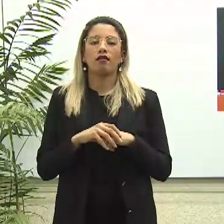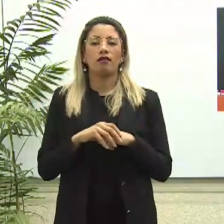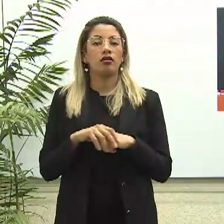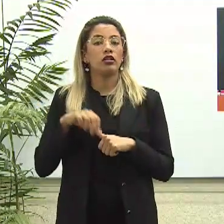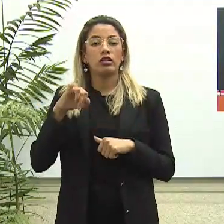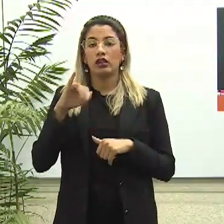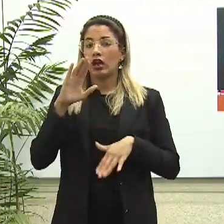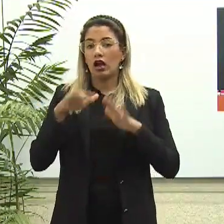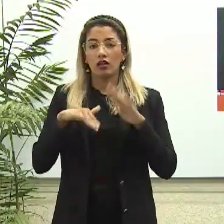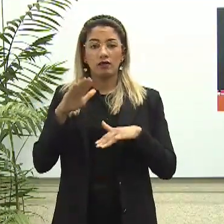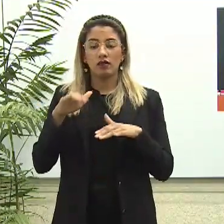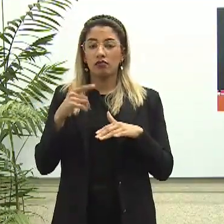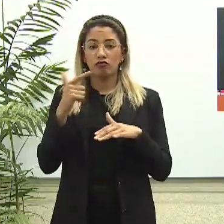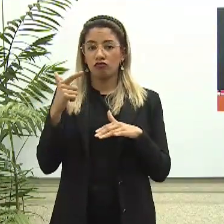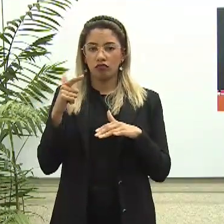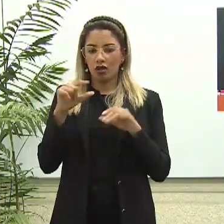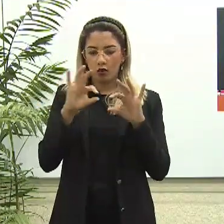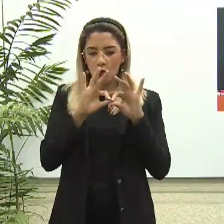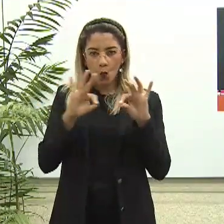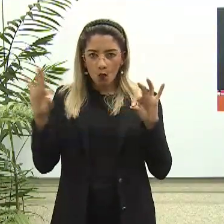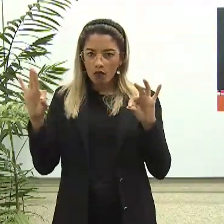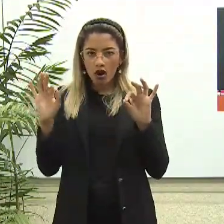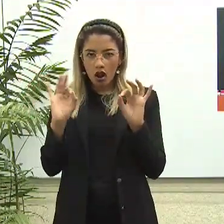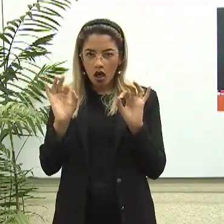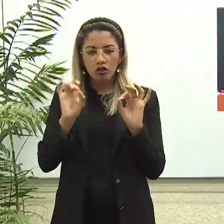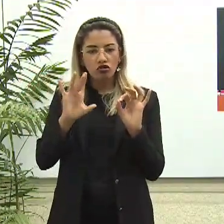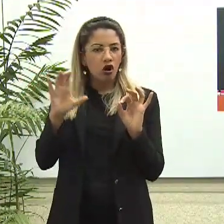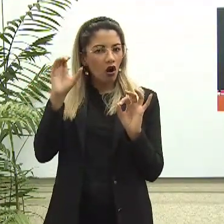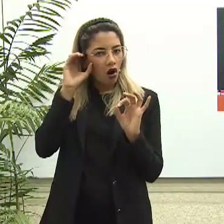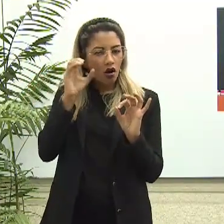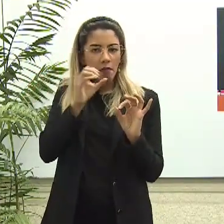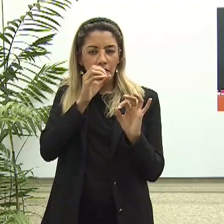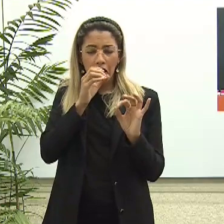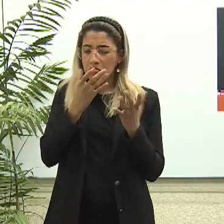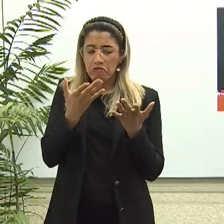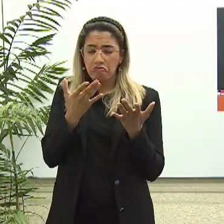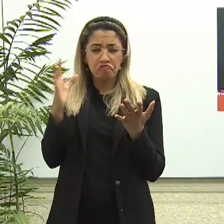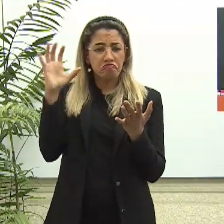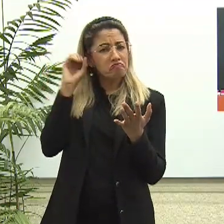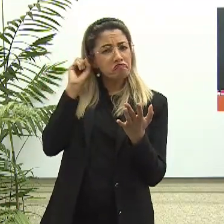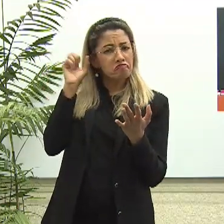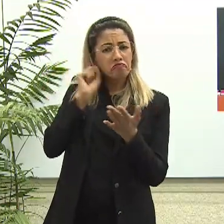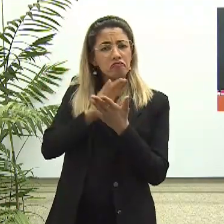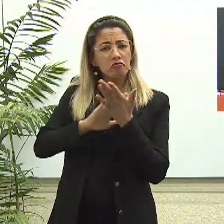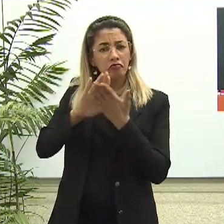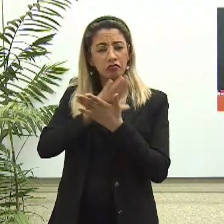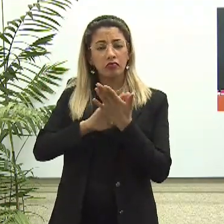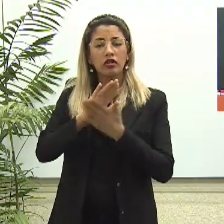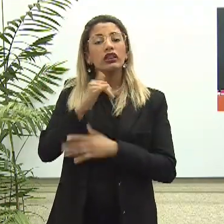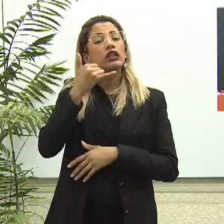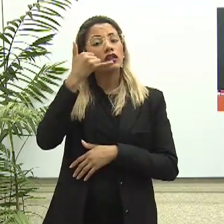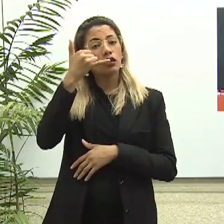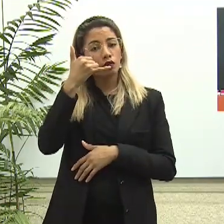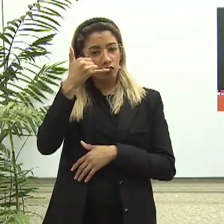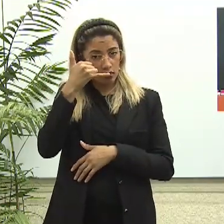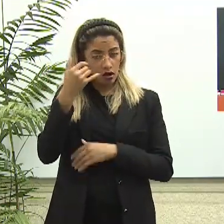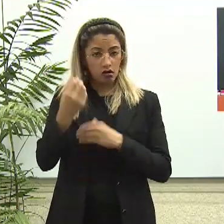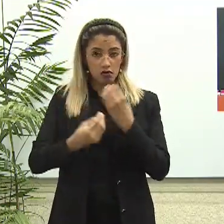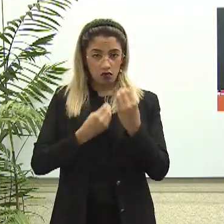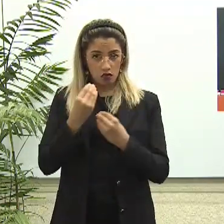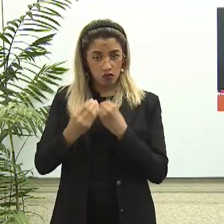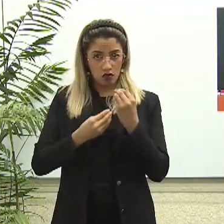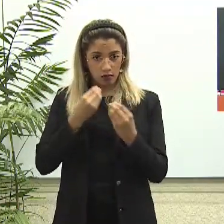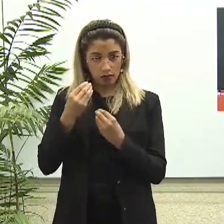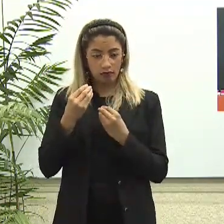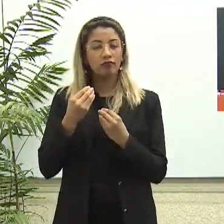vácuo você não ouvi nada mas quando você fala no teu aparelho celular a sua voz é convertida